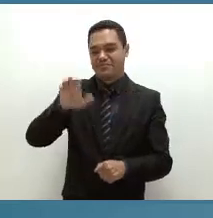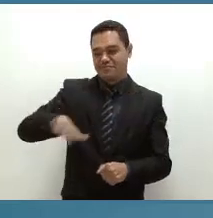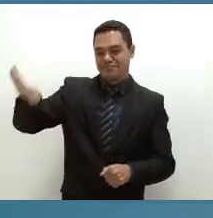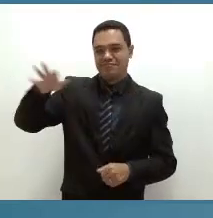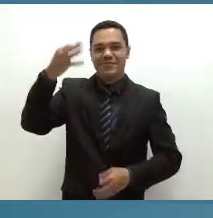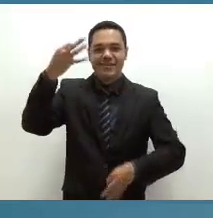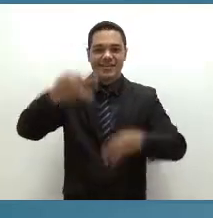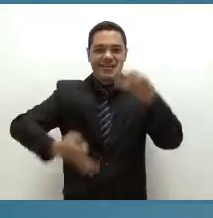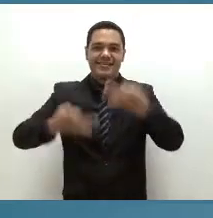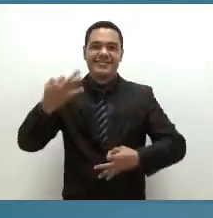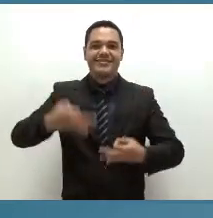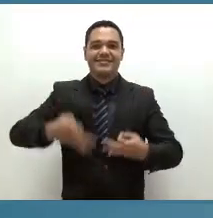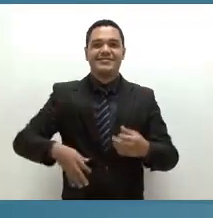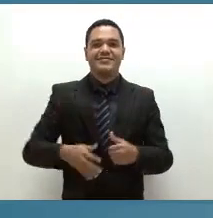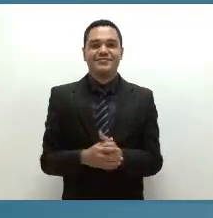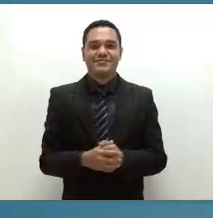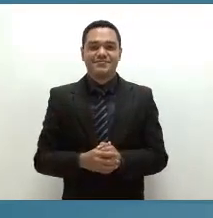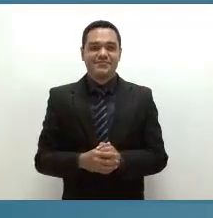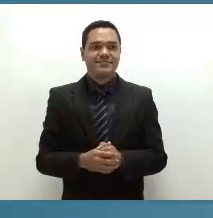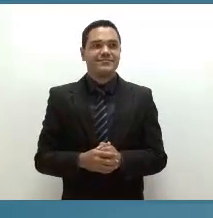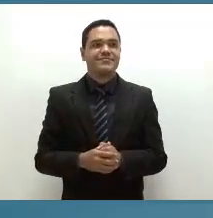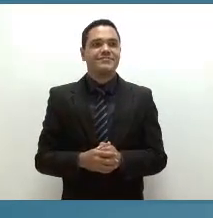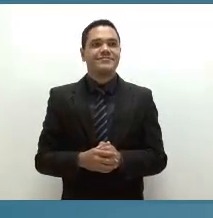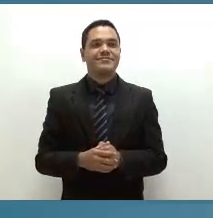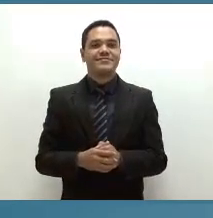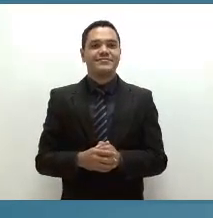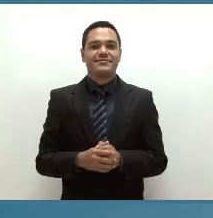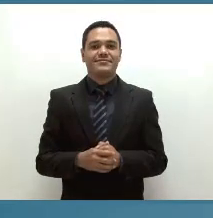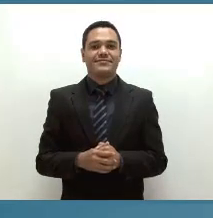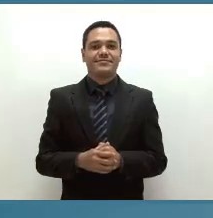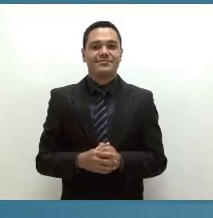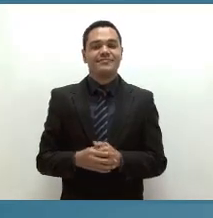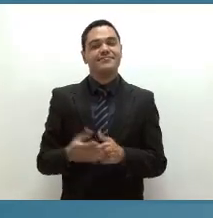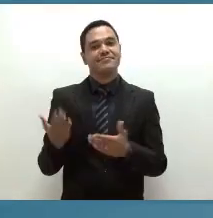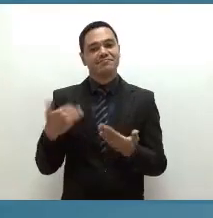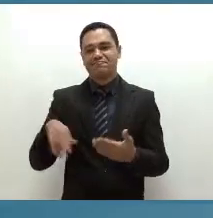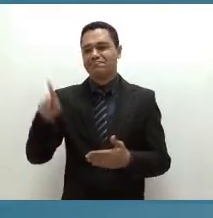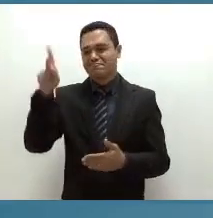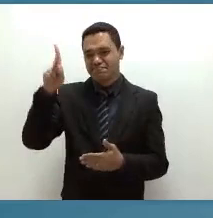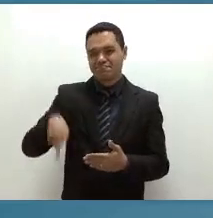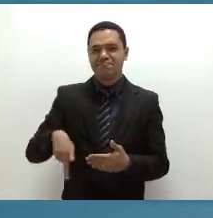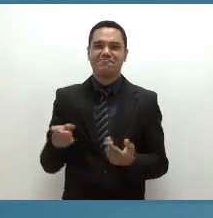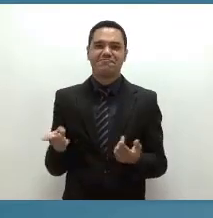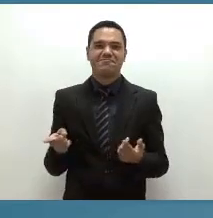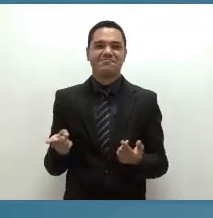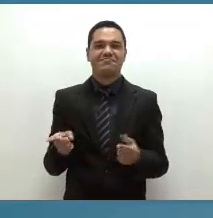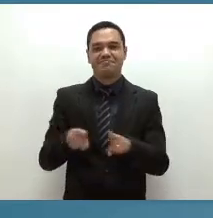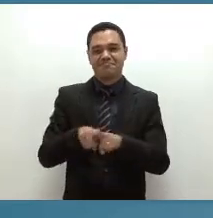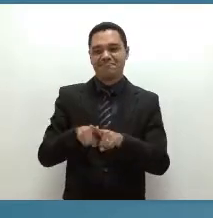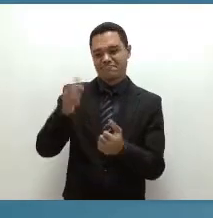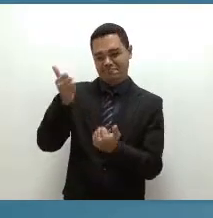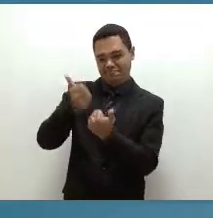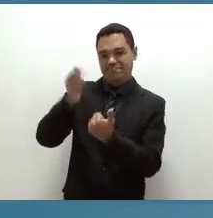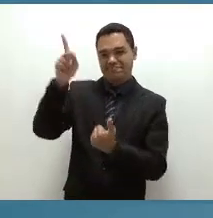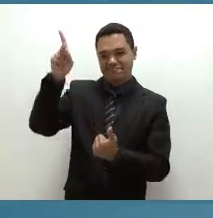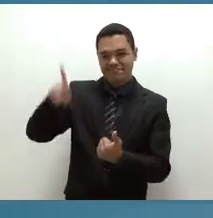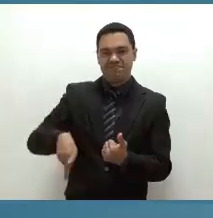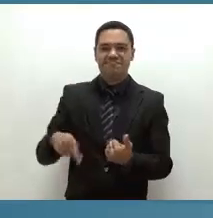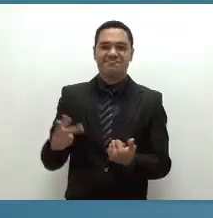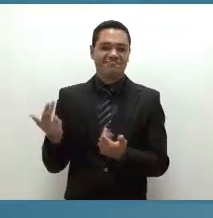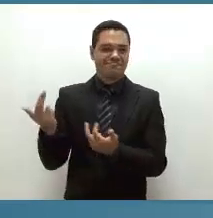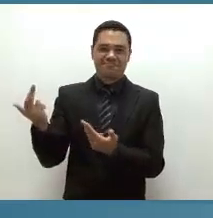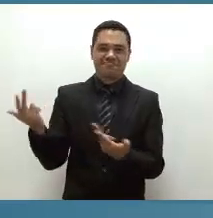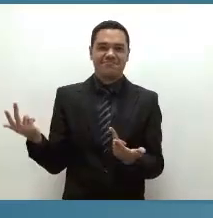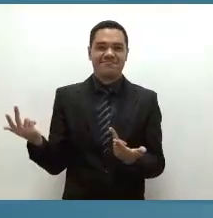Tribunal, seguindo a linha do que houve na eleição da presidência, da vice-presidência e agora